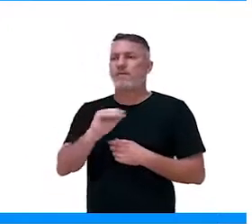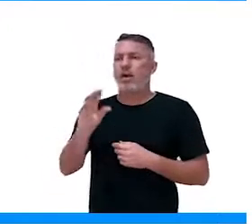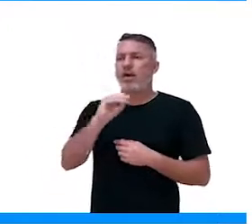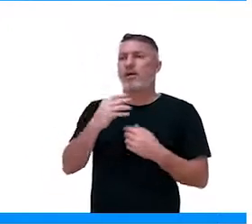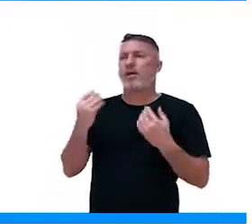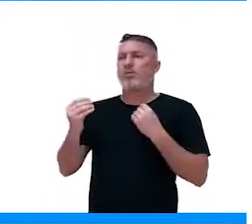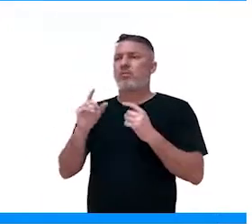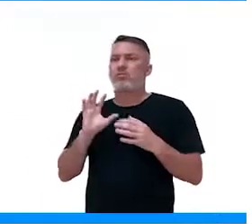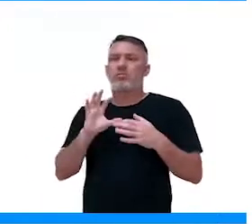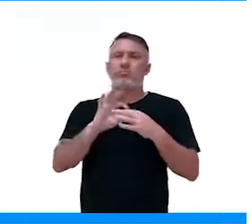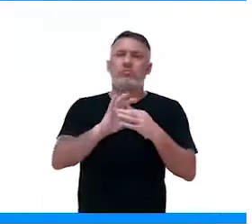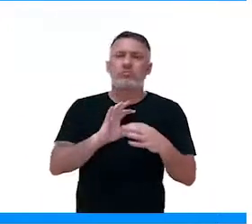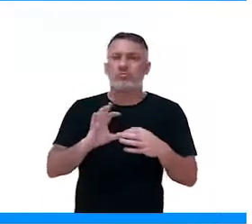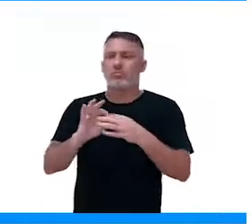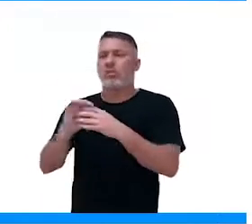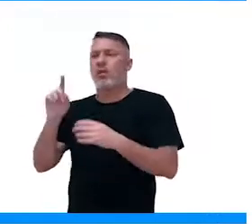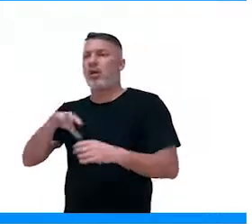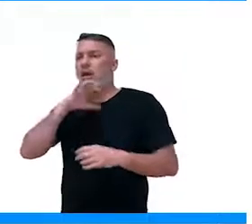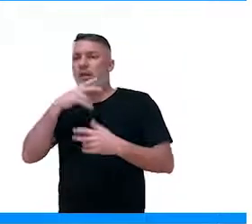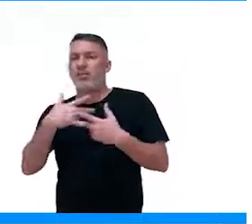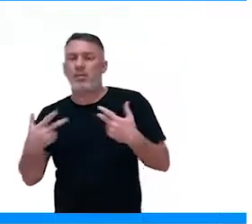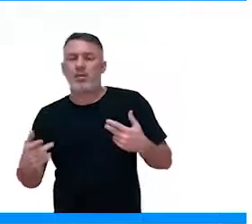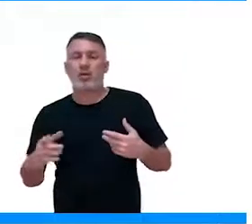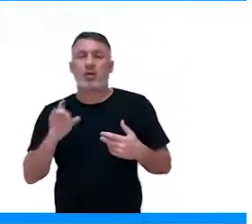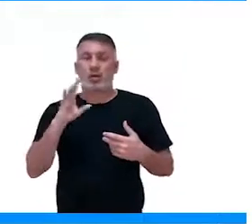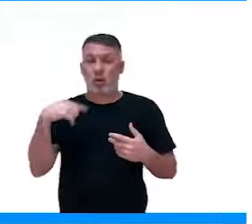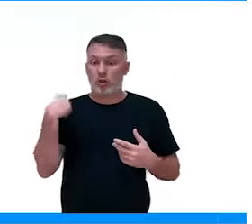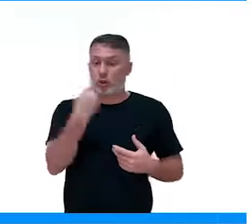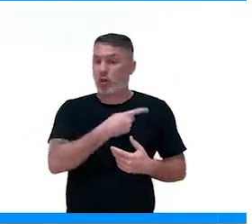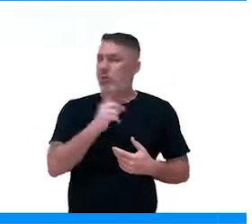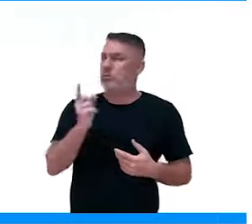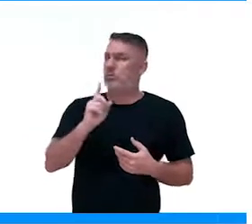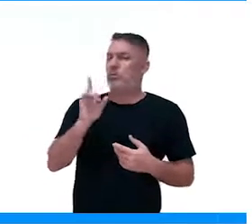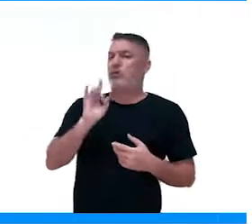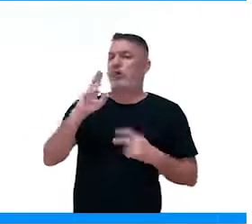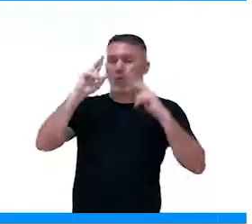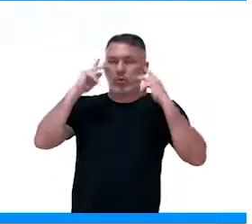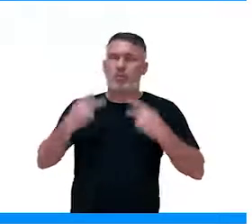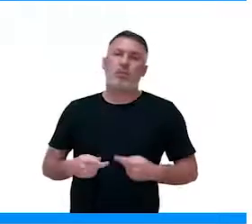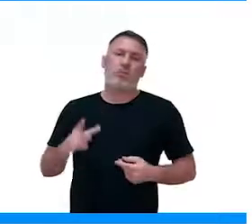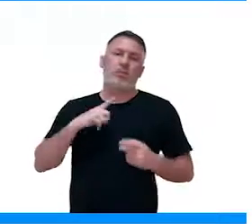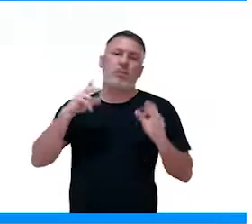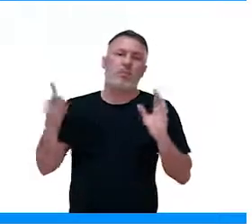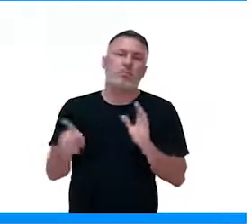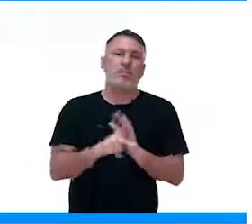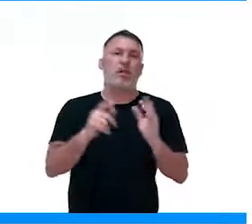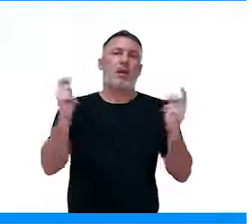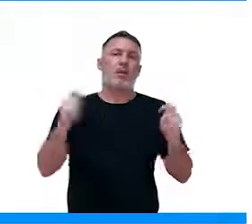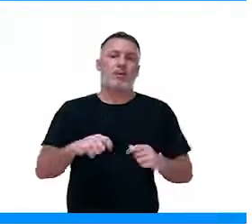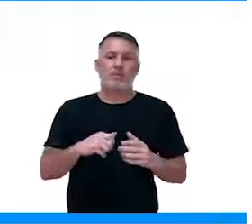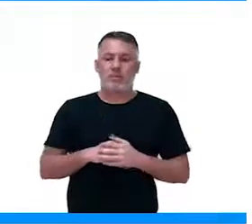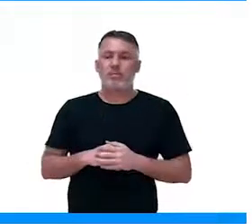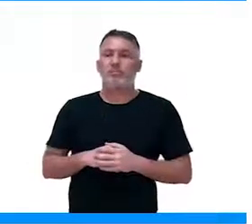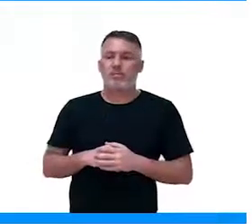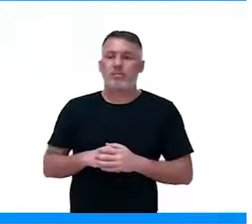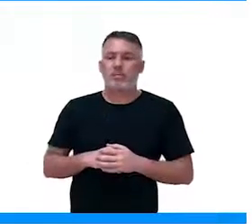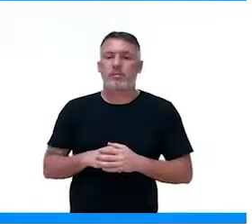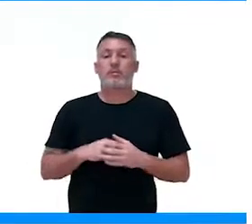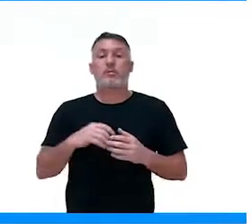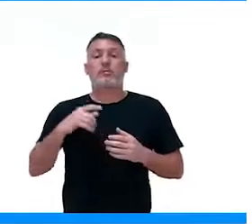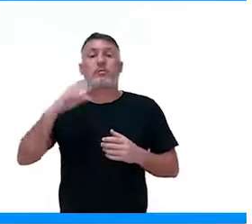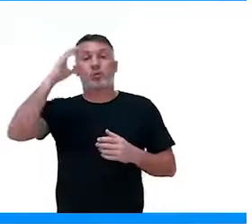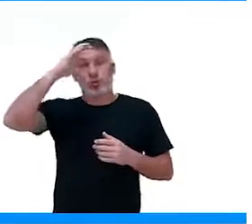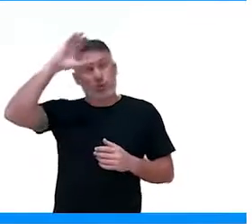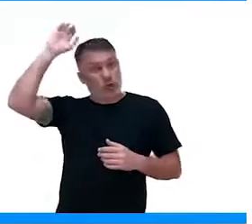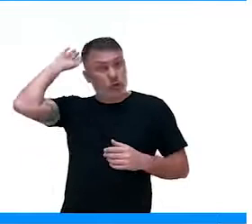capacidade da fala, que os animais não têm, só nós, seres humanos. Só a nós, seres humanos, pertence essa capacidade.